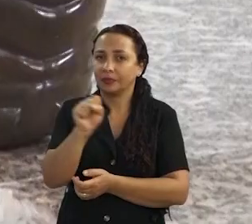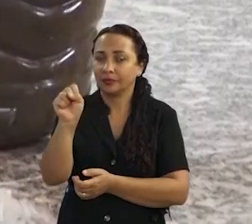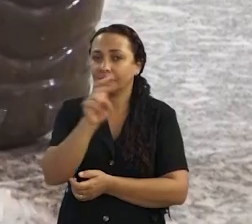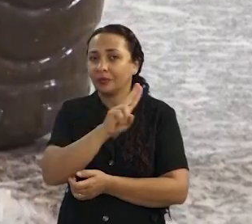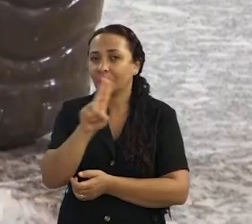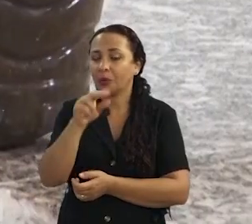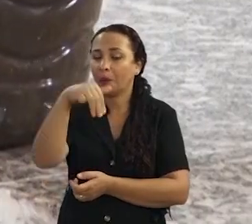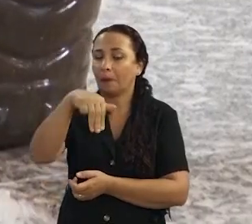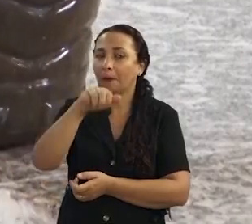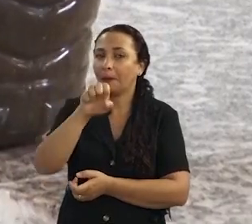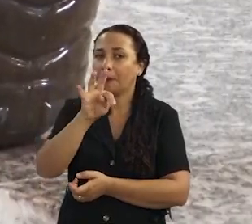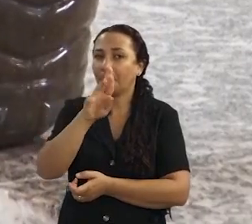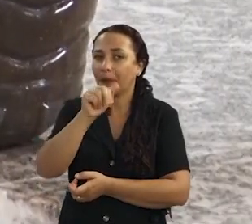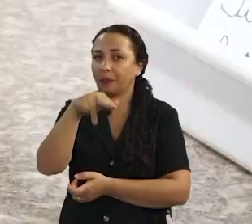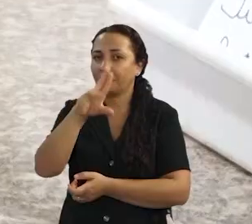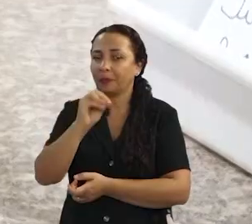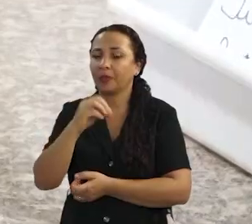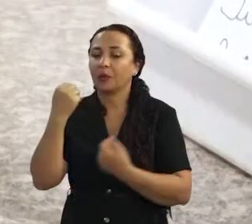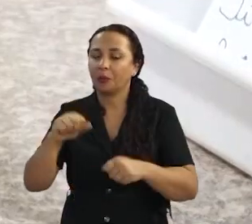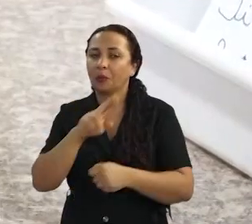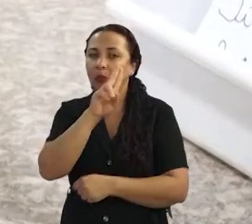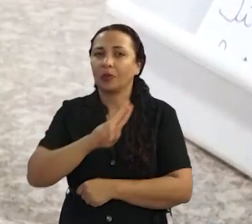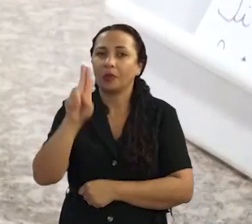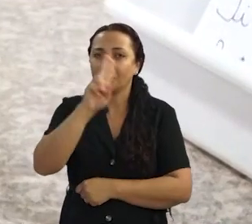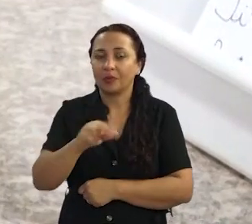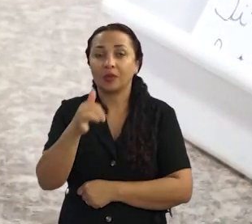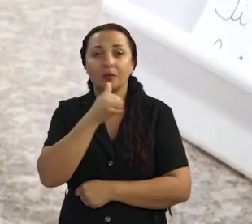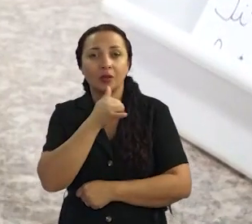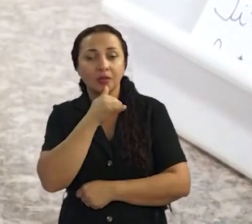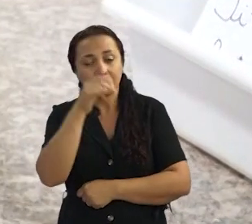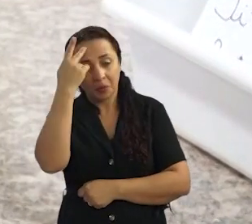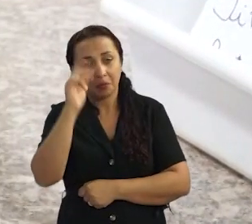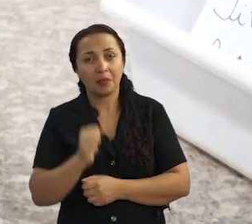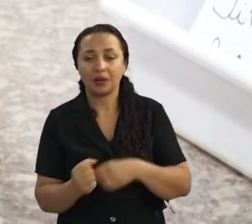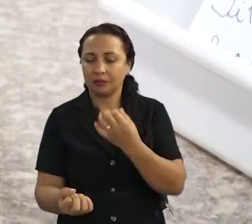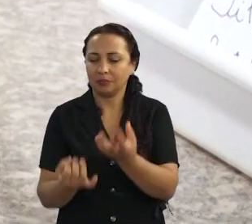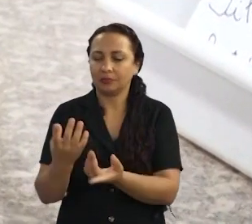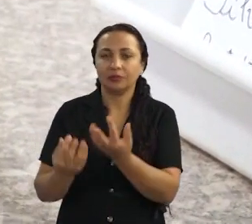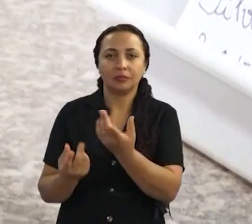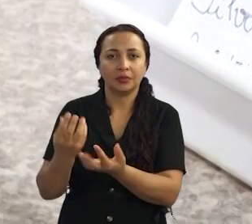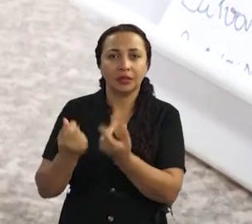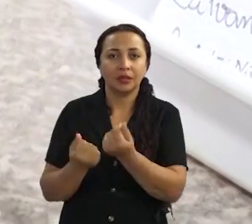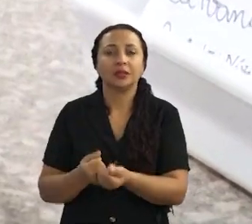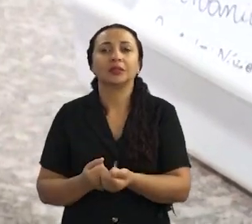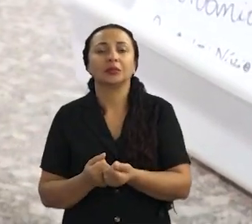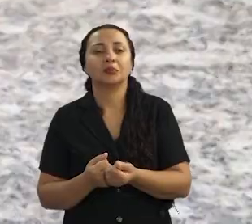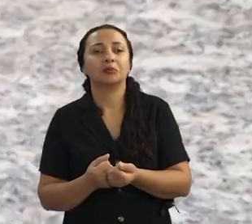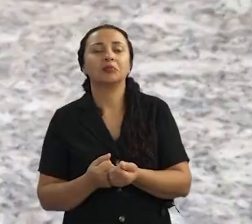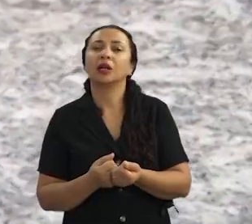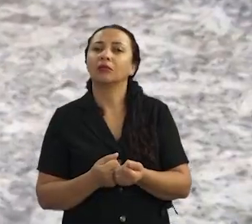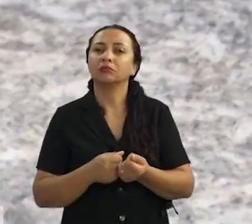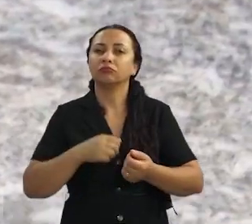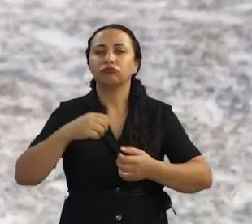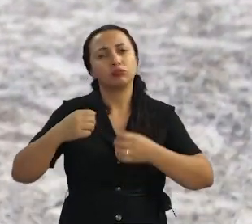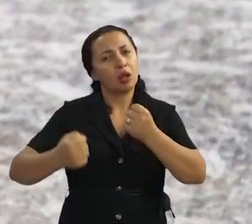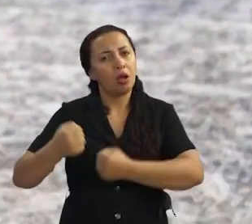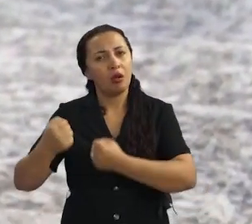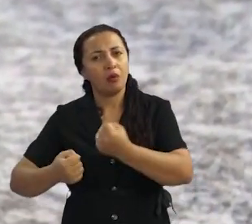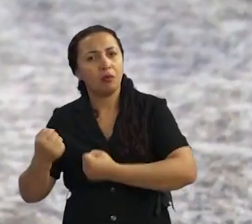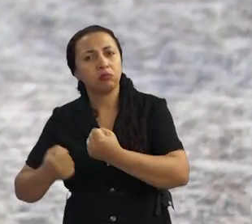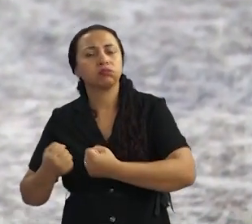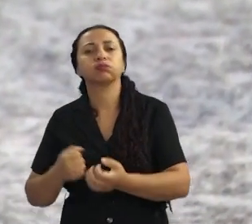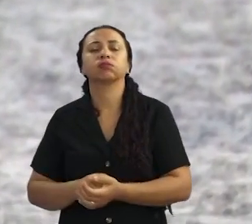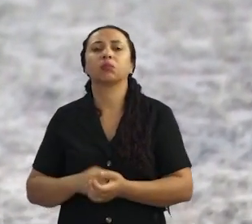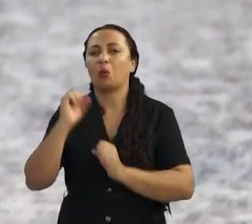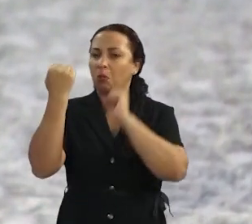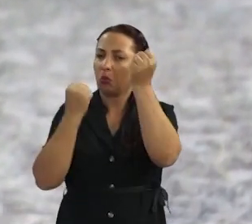metano, ele pode ser utilizado, por exemplo, para queima em motores a